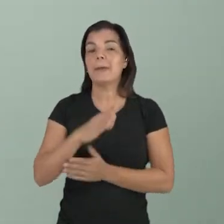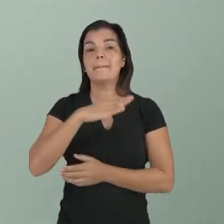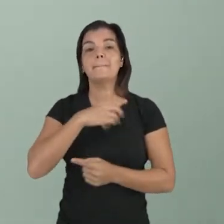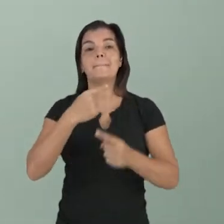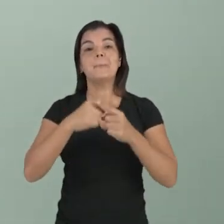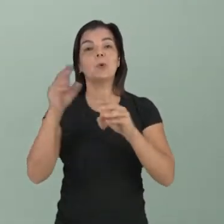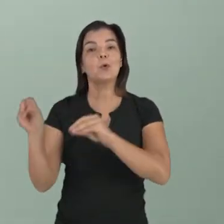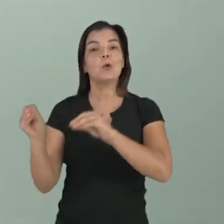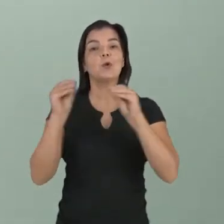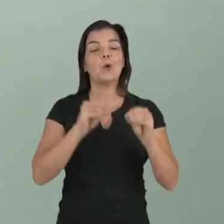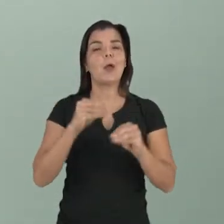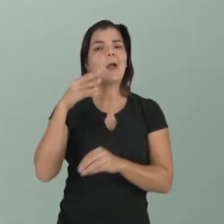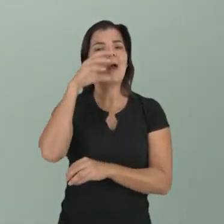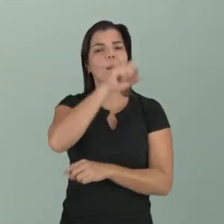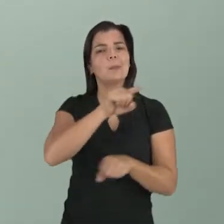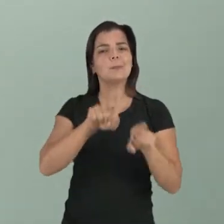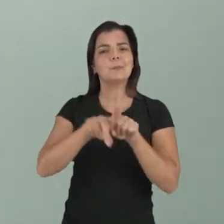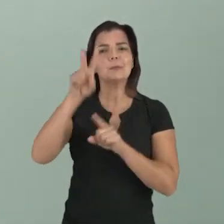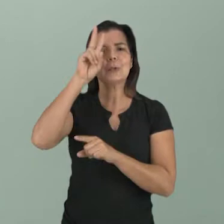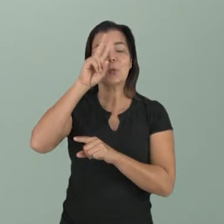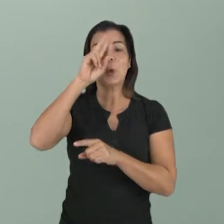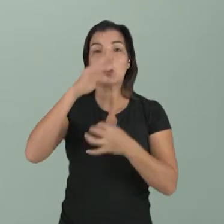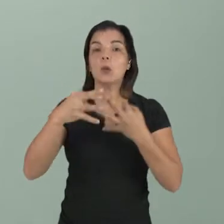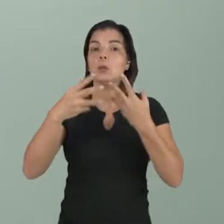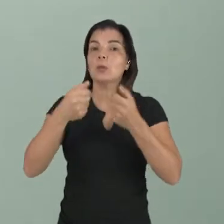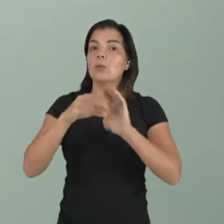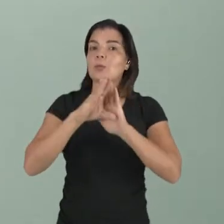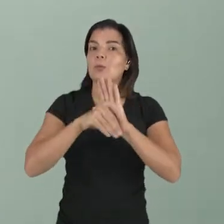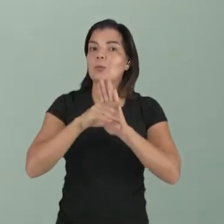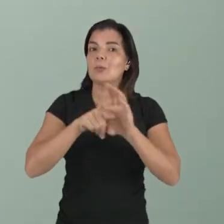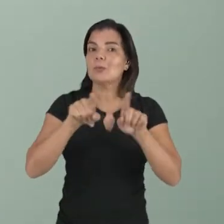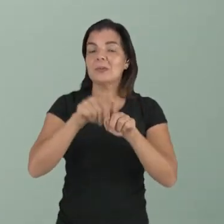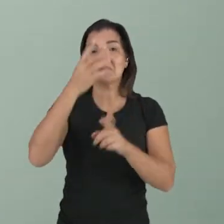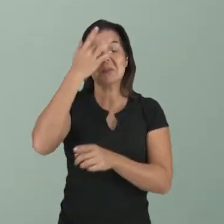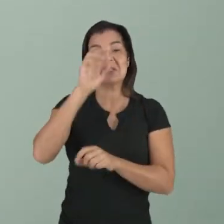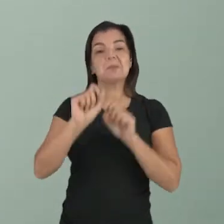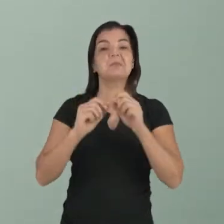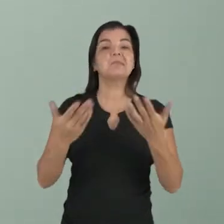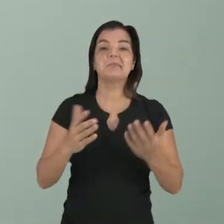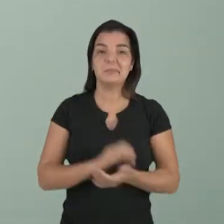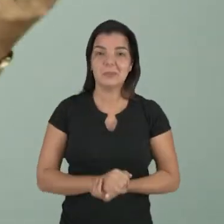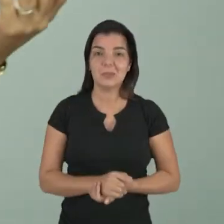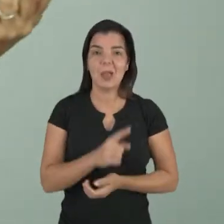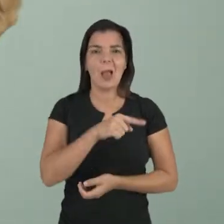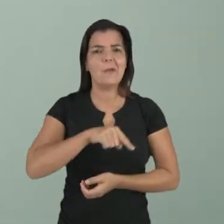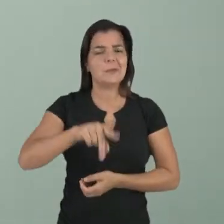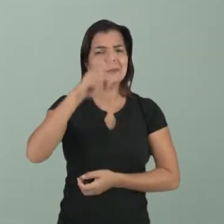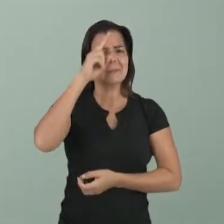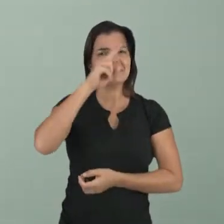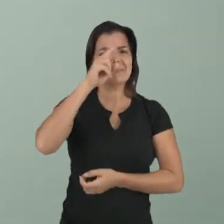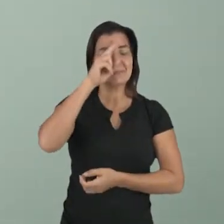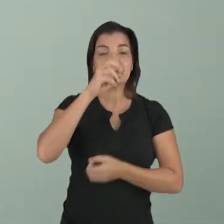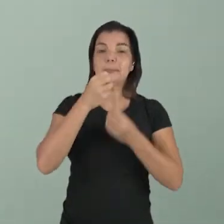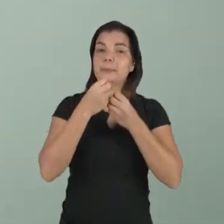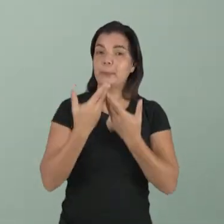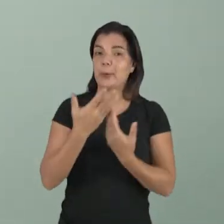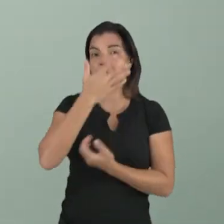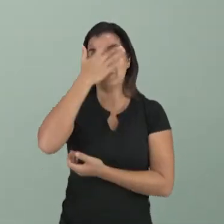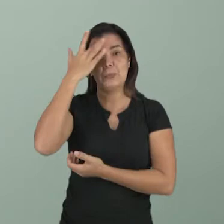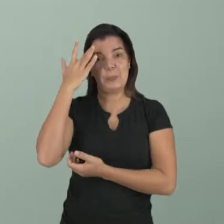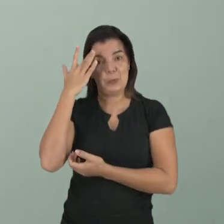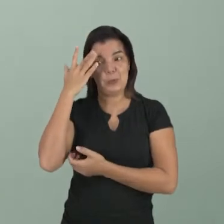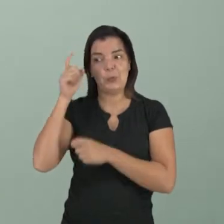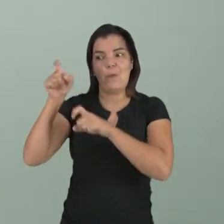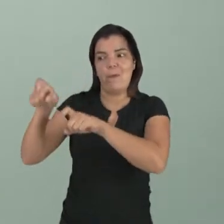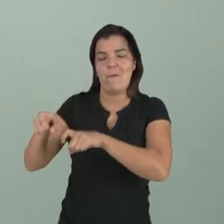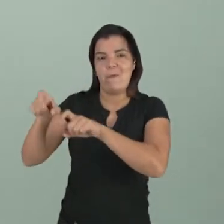se deslocaram, e de repente eu estou lembrando de todo o assunto que eu vi e nem sabia que eu sabia. Olha aí que legal. Aí você começa a lembrar. Bom, as pessoas saíram do